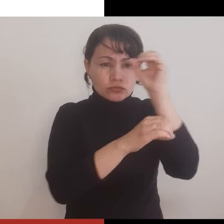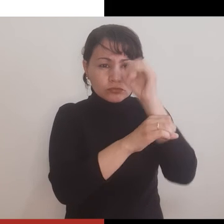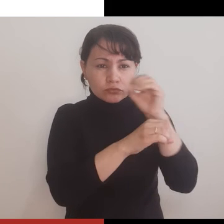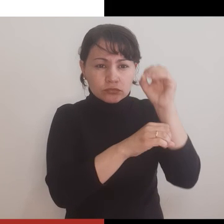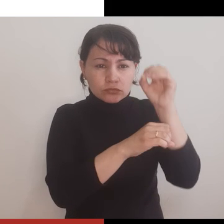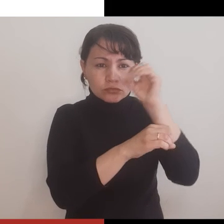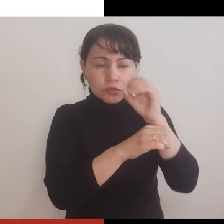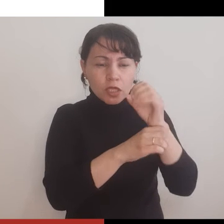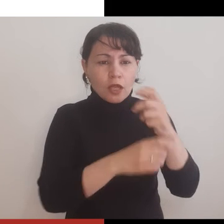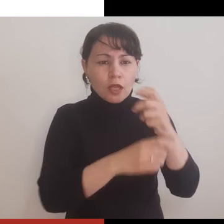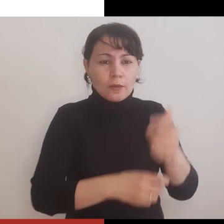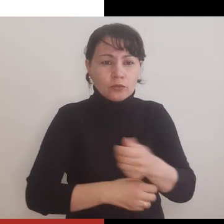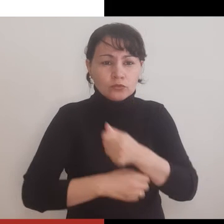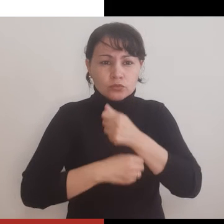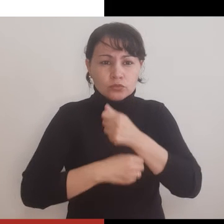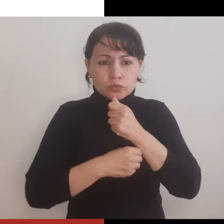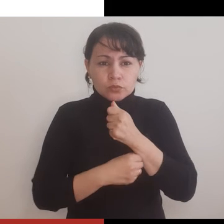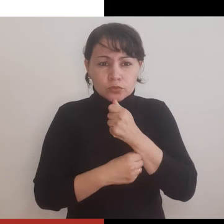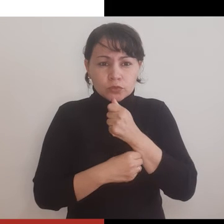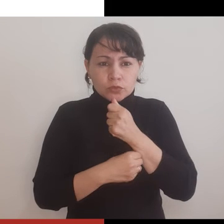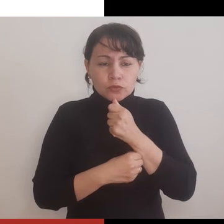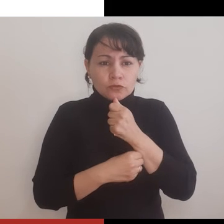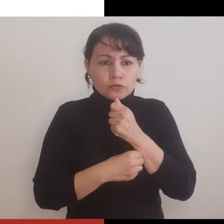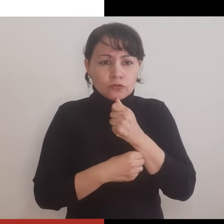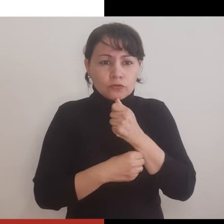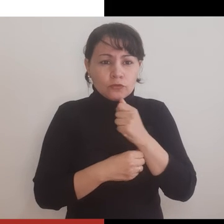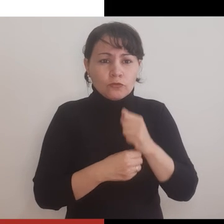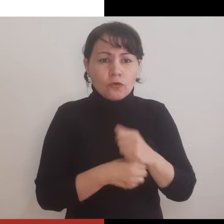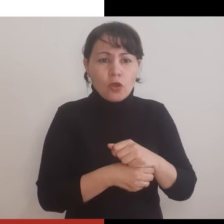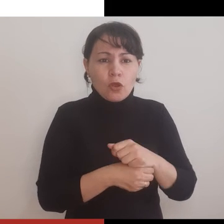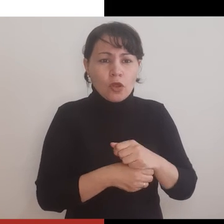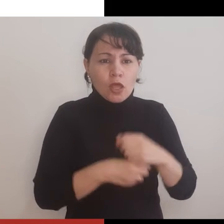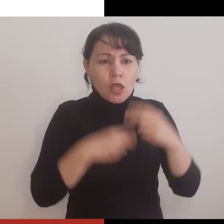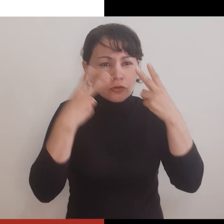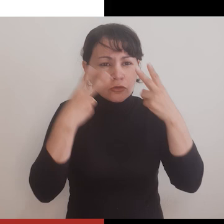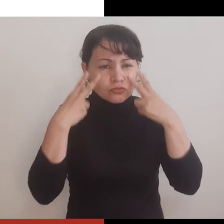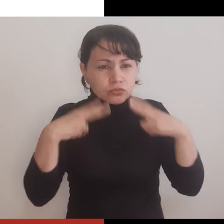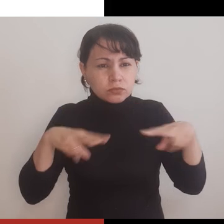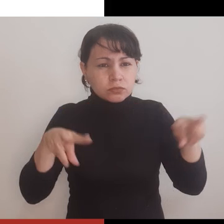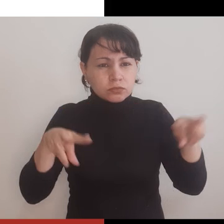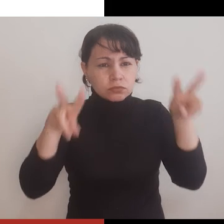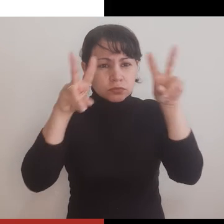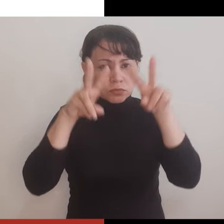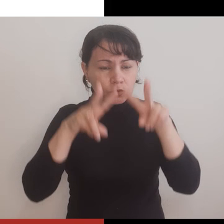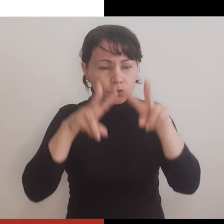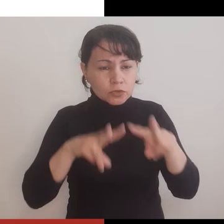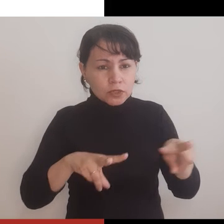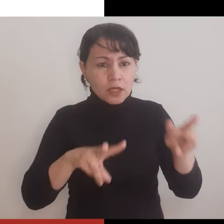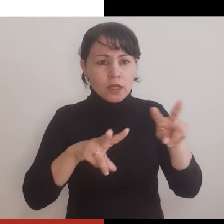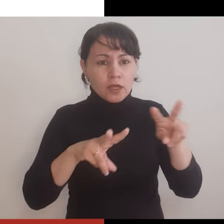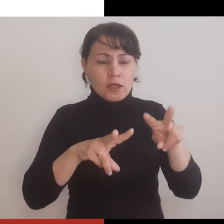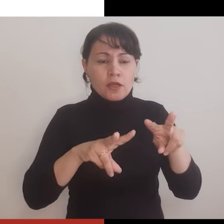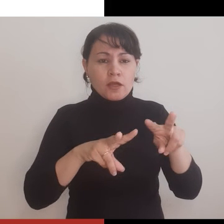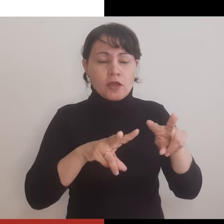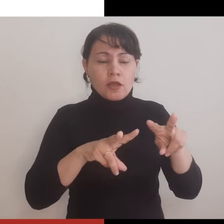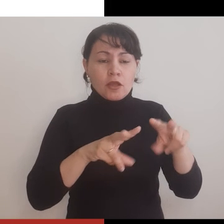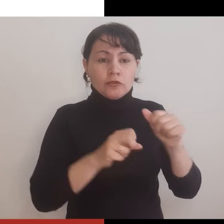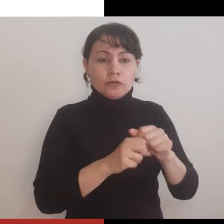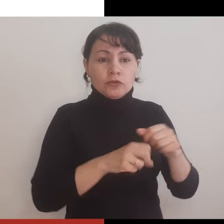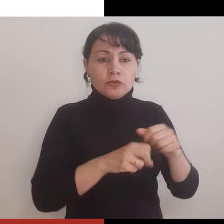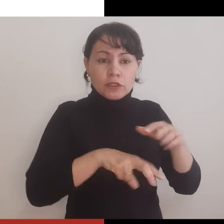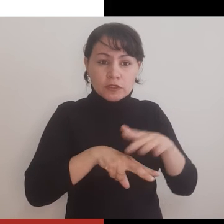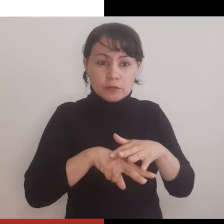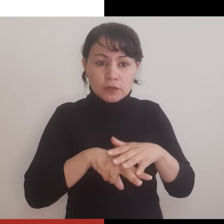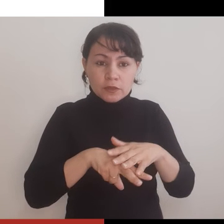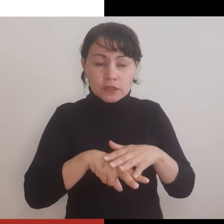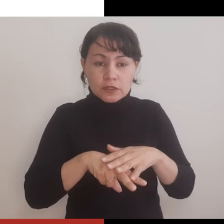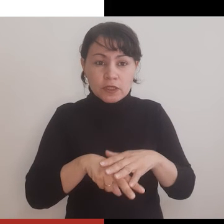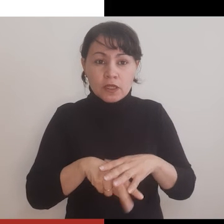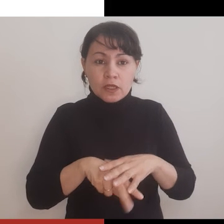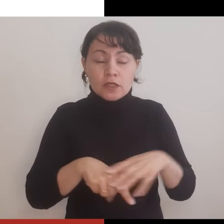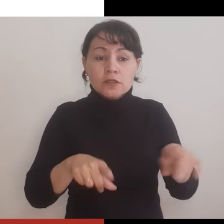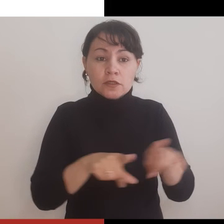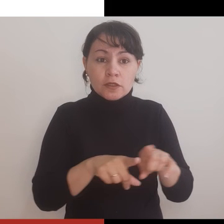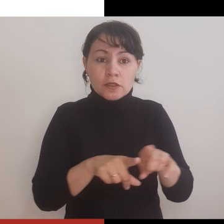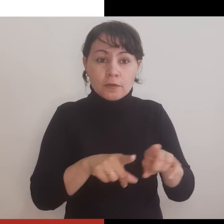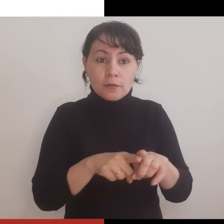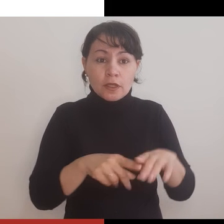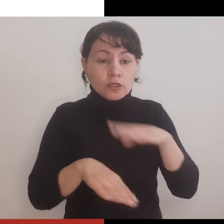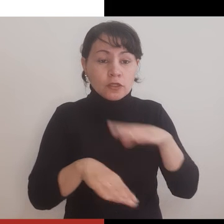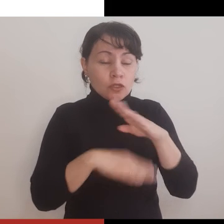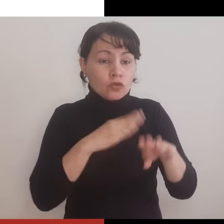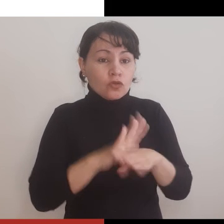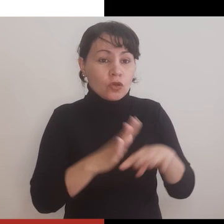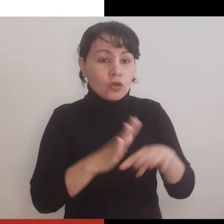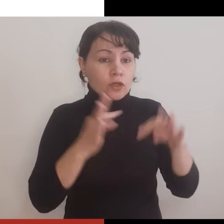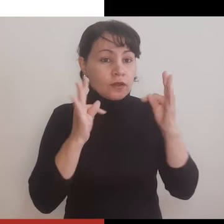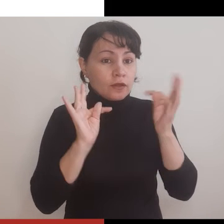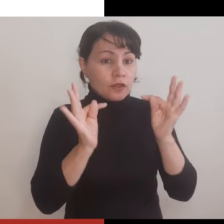de microfones, de salas de monitorização desses pacientes, além, é claro, de todo o aparato